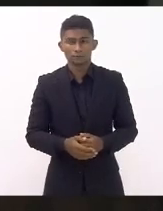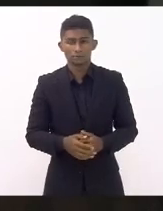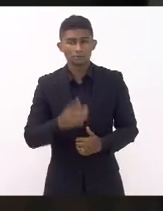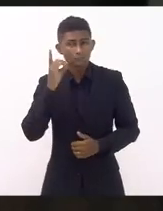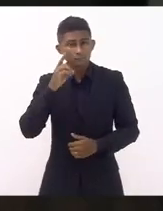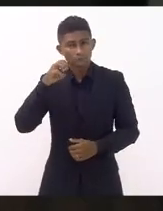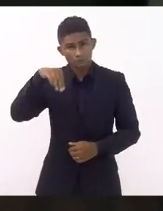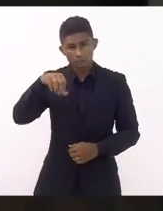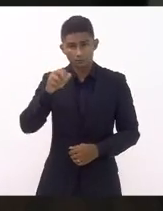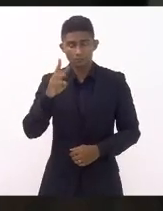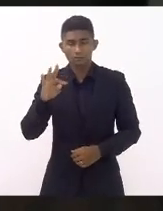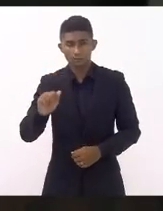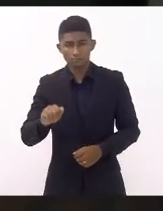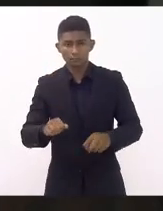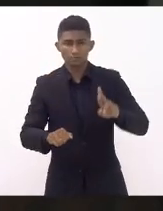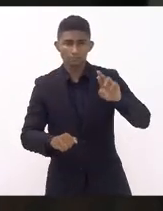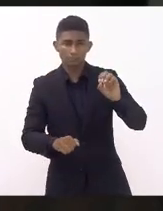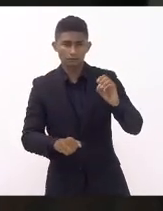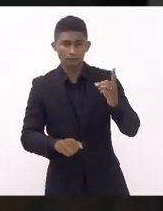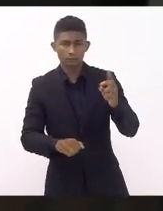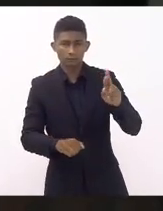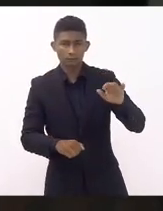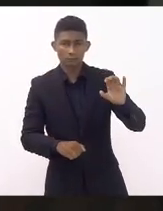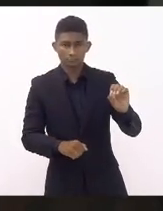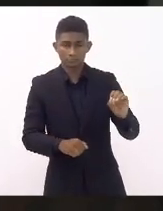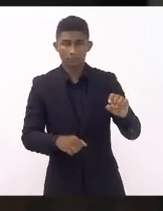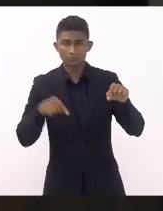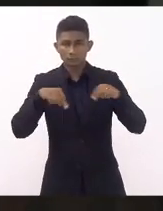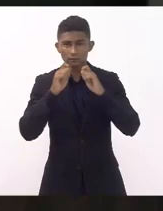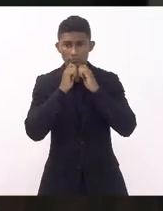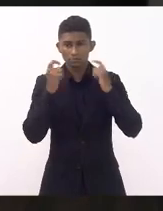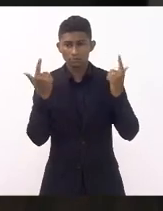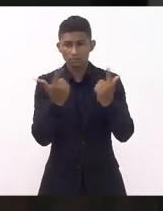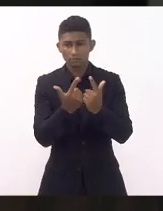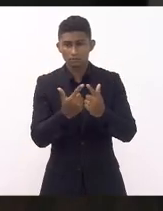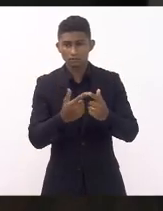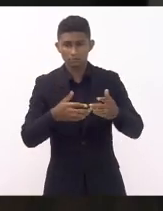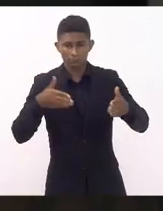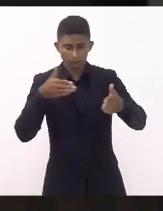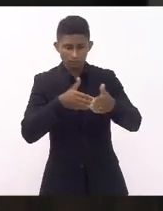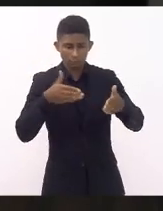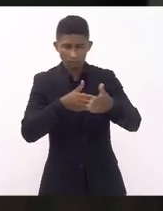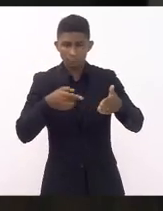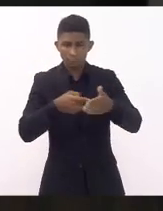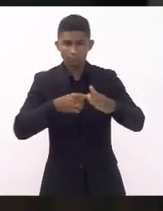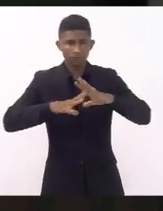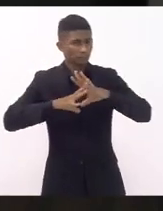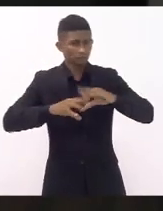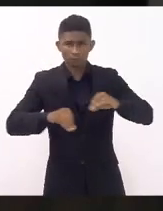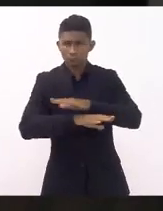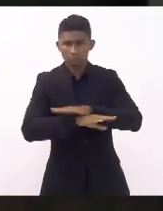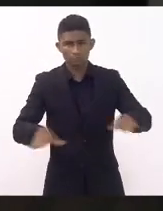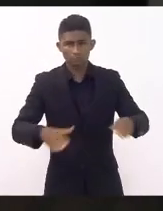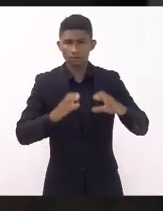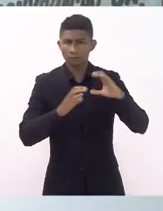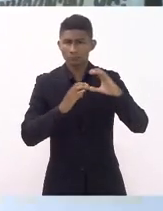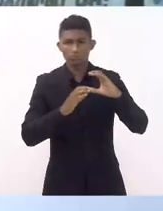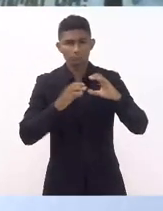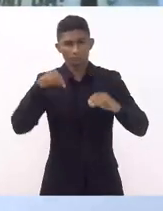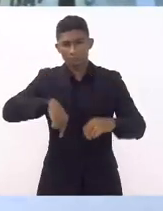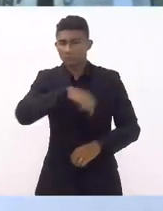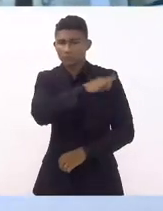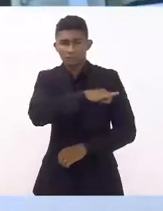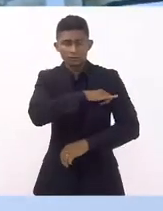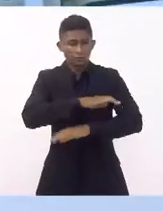deputada Marta, deputado Rodrigo, a Assembleia acaba com a cláusula de barreira nos concursos públicos do Estado do